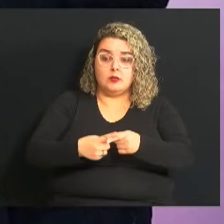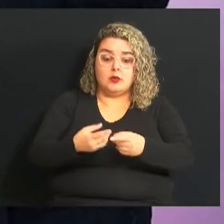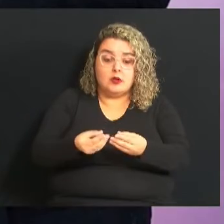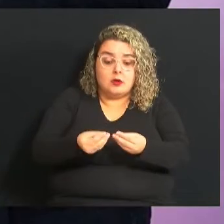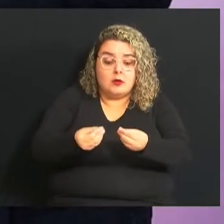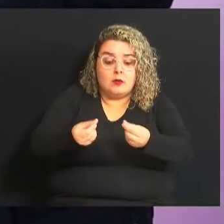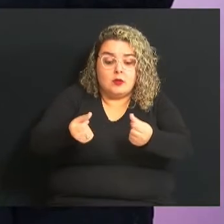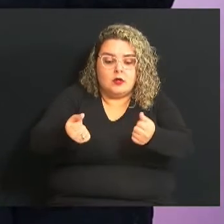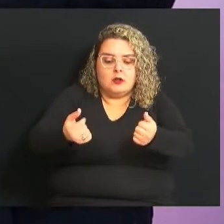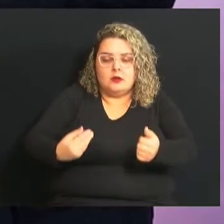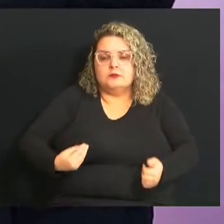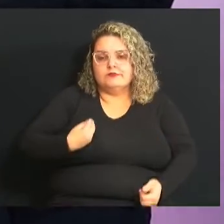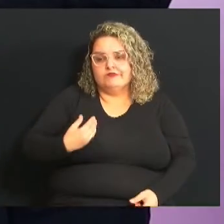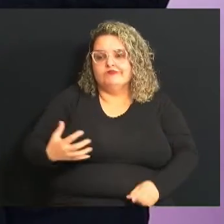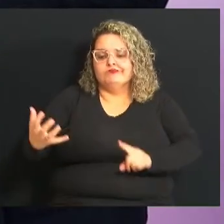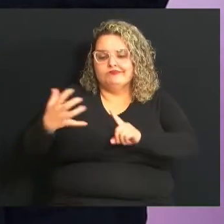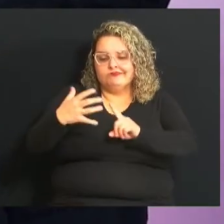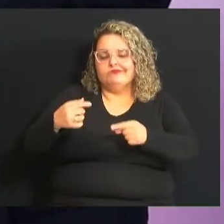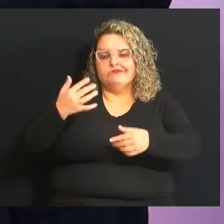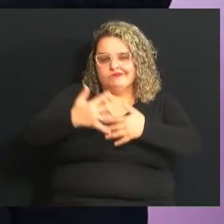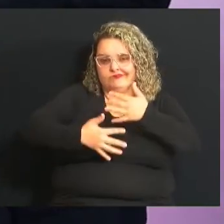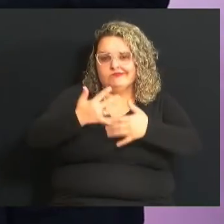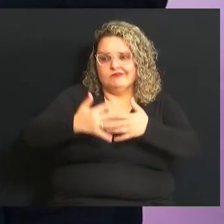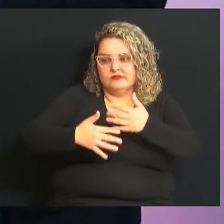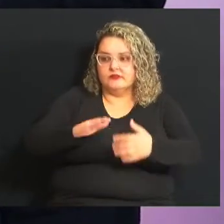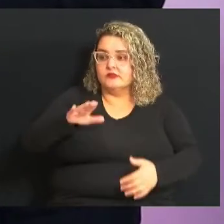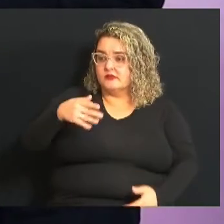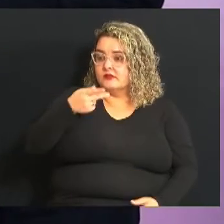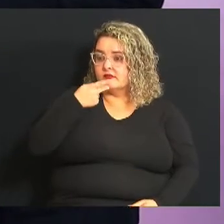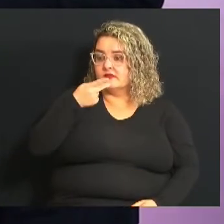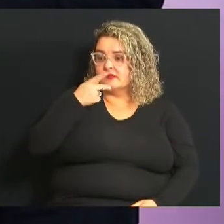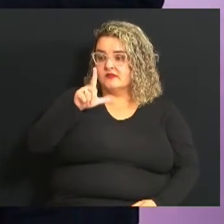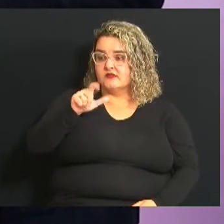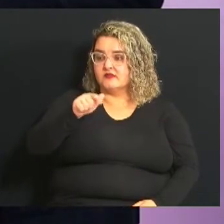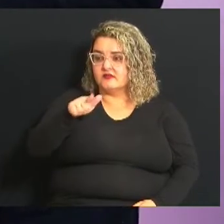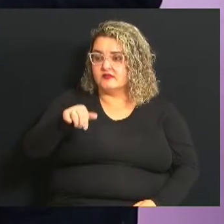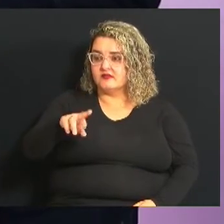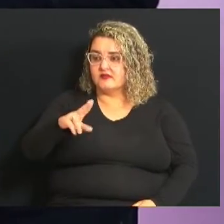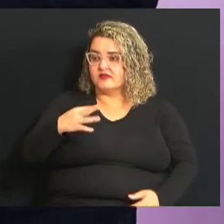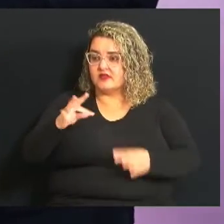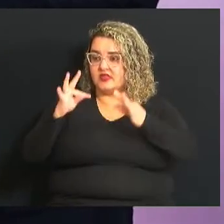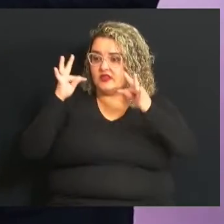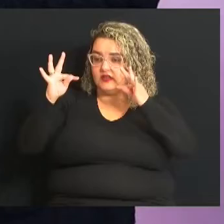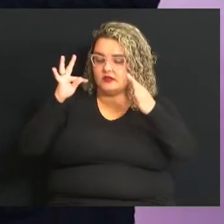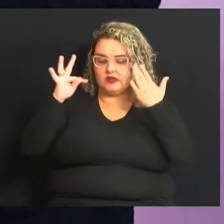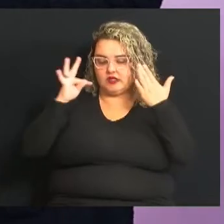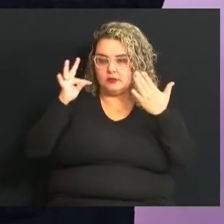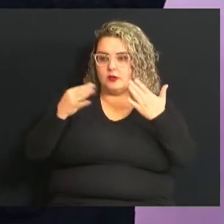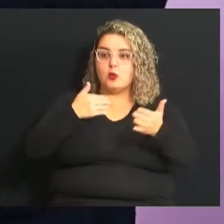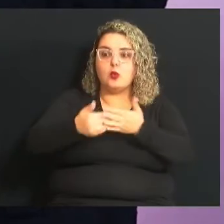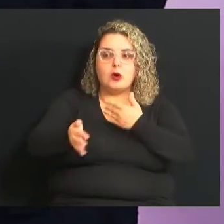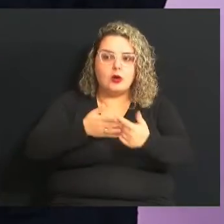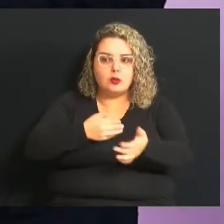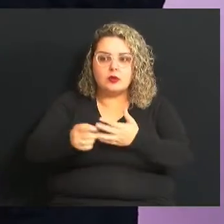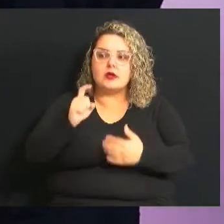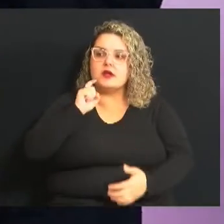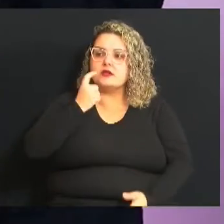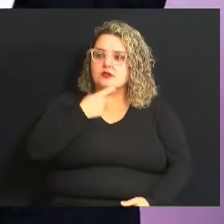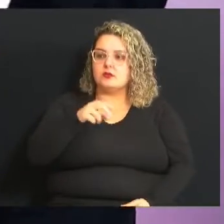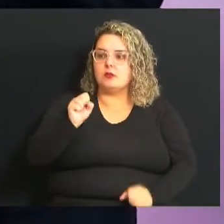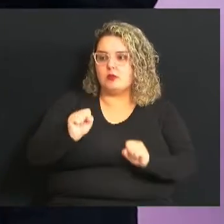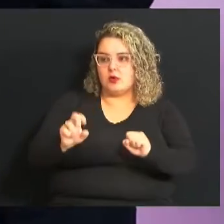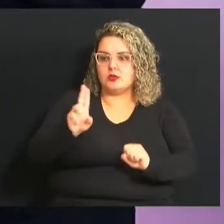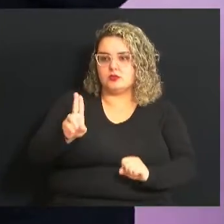né. E doutor, quando a gente fala de laser terapia, qualquer dentista pode aplicar essa técnica ou não?